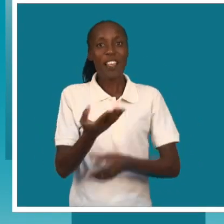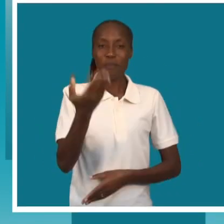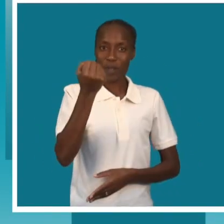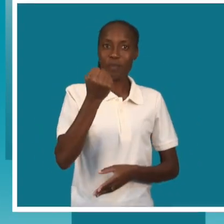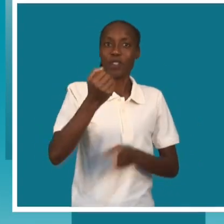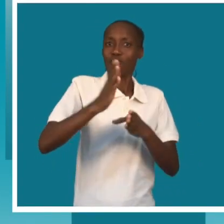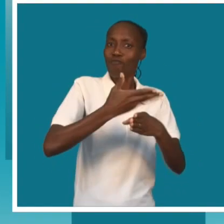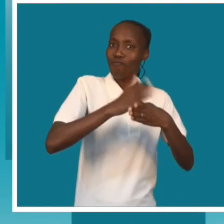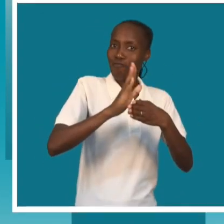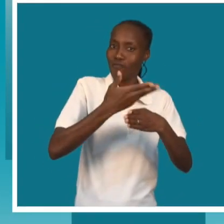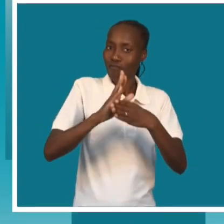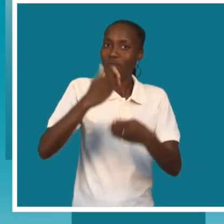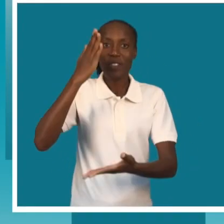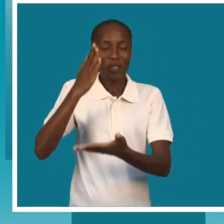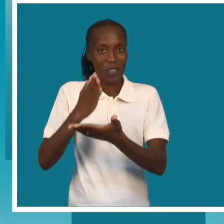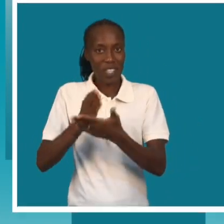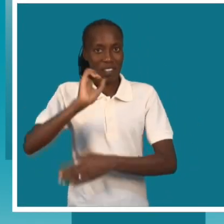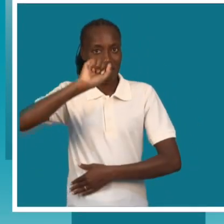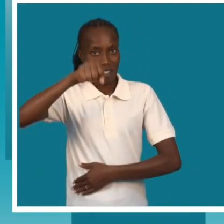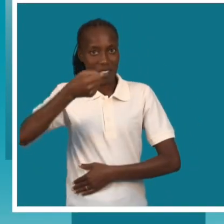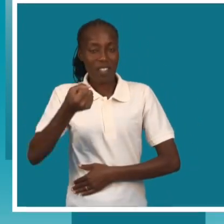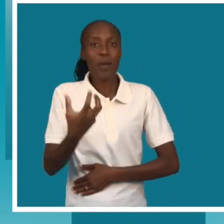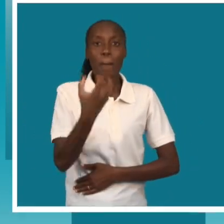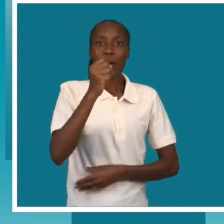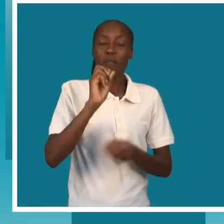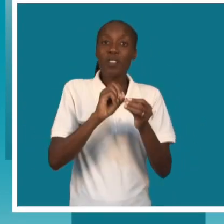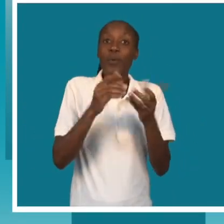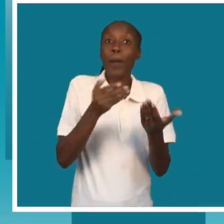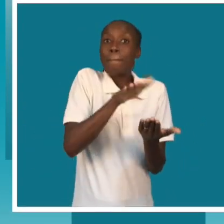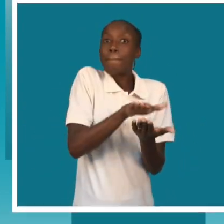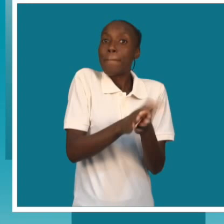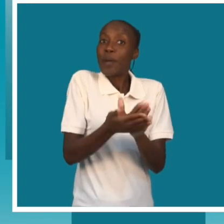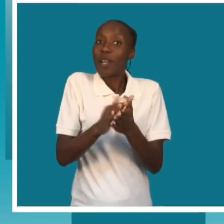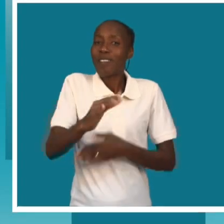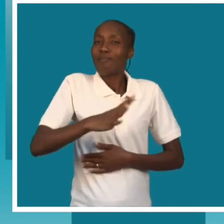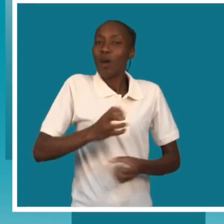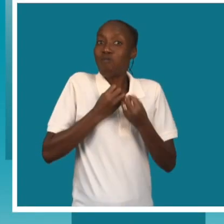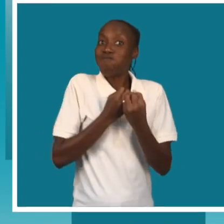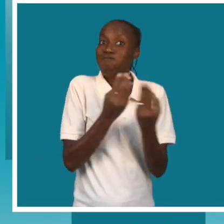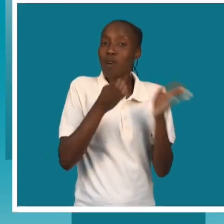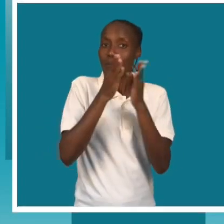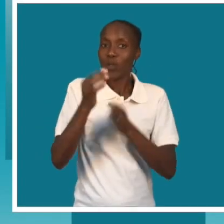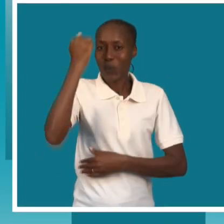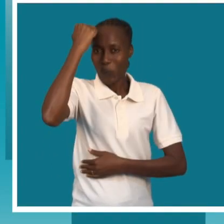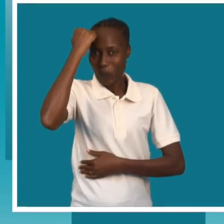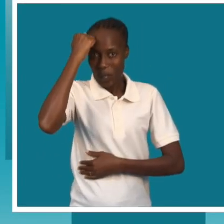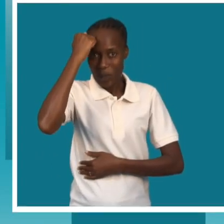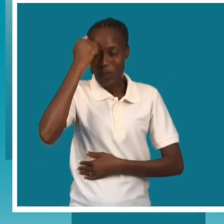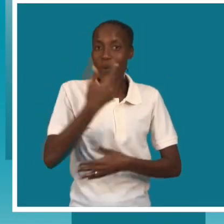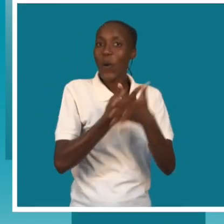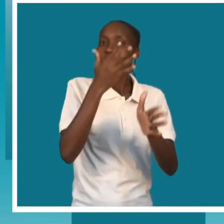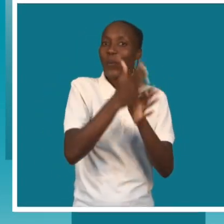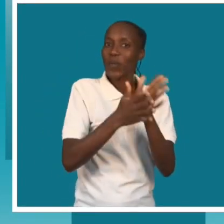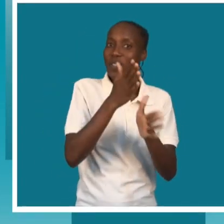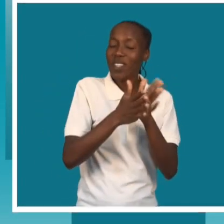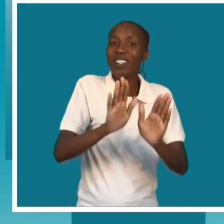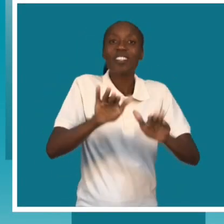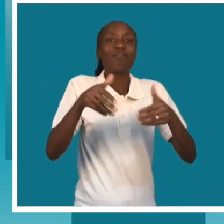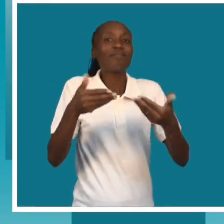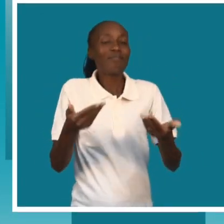corrigir. Logicamente, vamos ter que preparar, temos muita gente que tem conhecimento e domínio da língua de